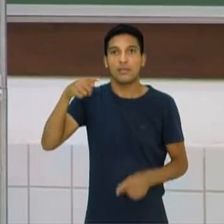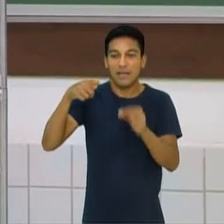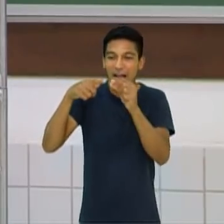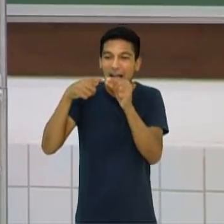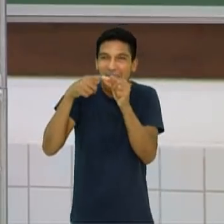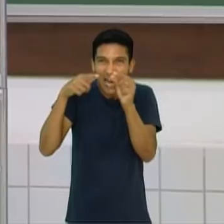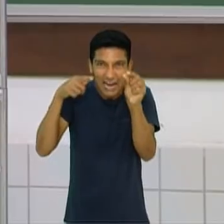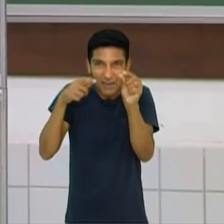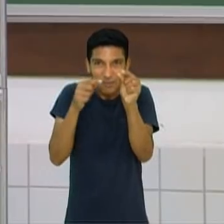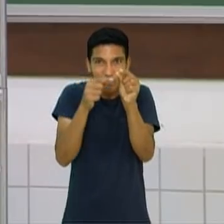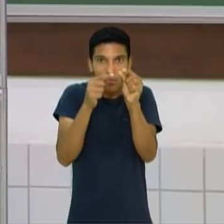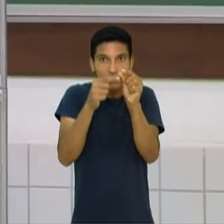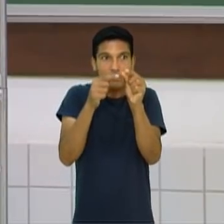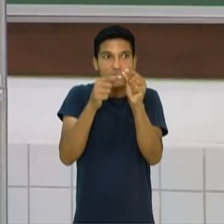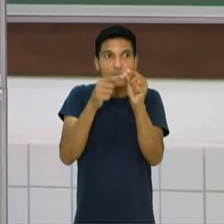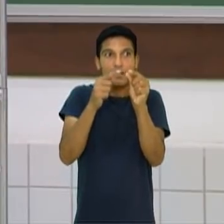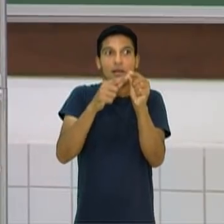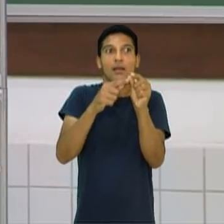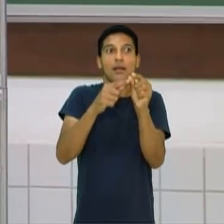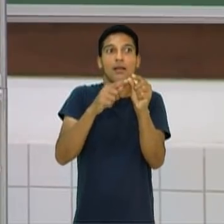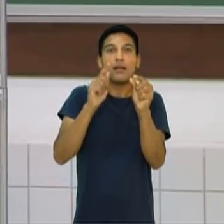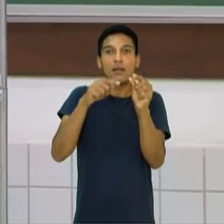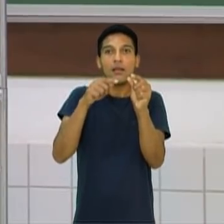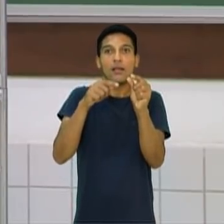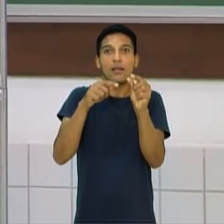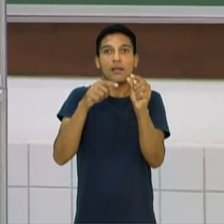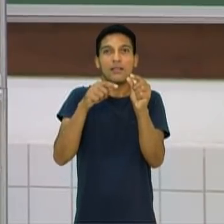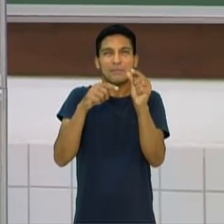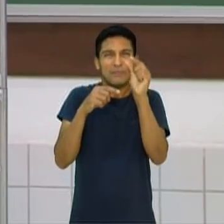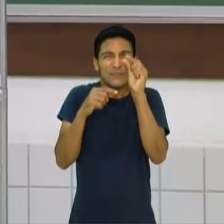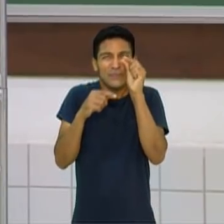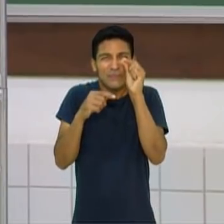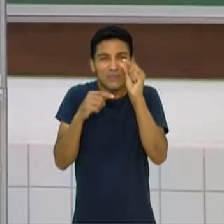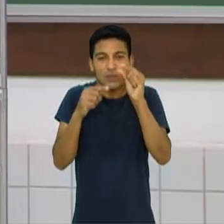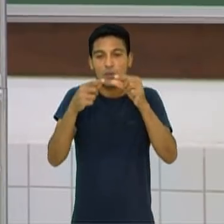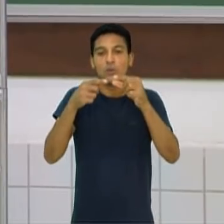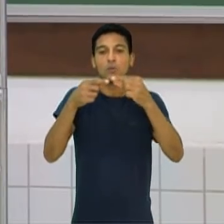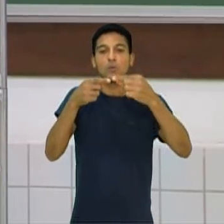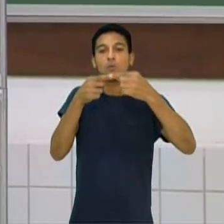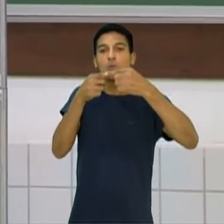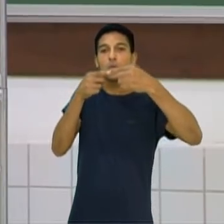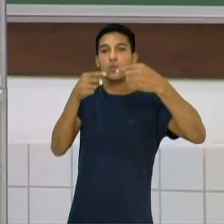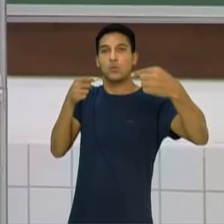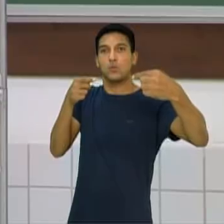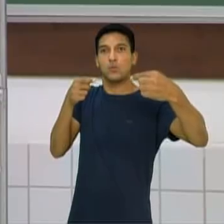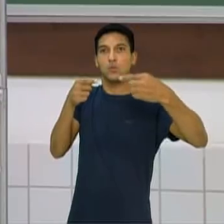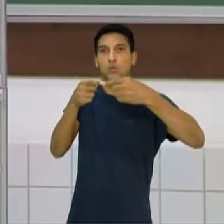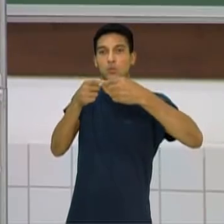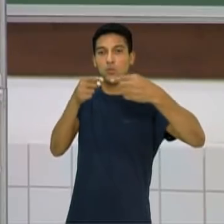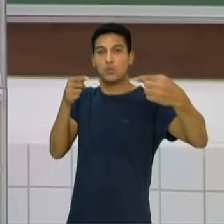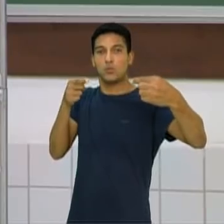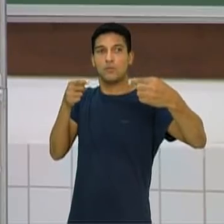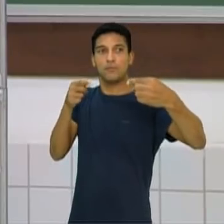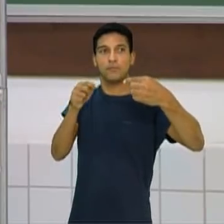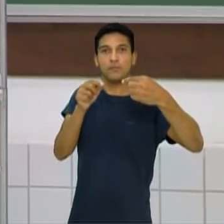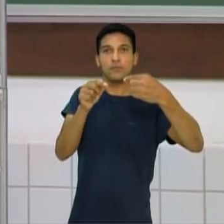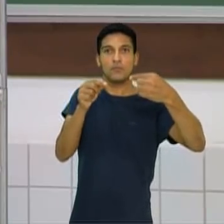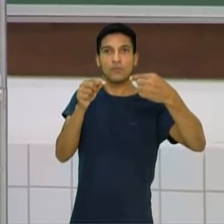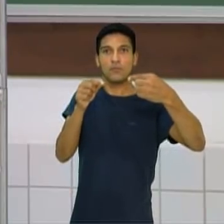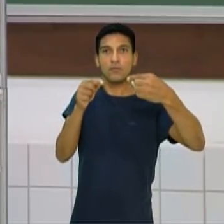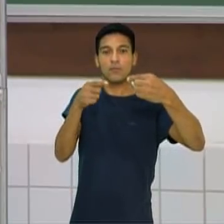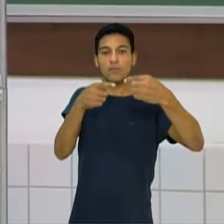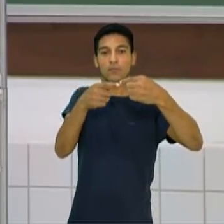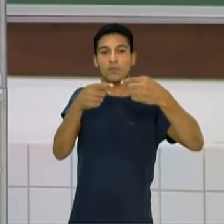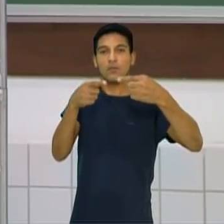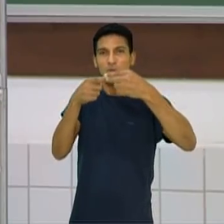até mais larga do que a flecha. Não, a ponta ela é bem fininha. Ela é até mais fina do que a flecha,